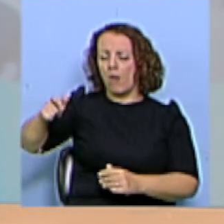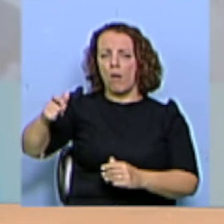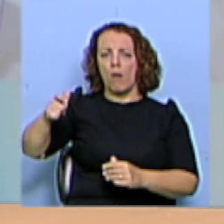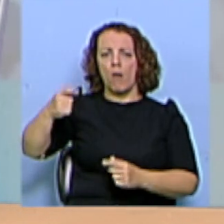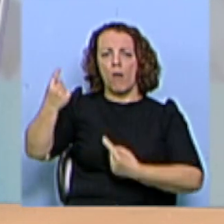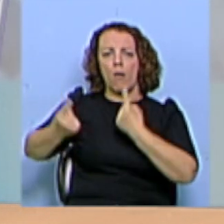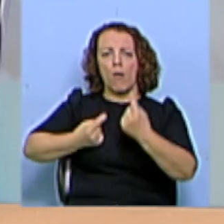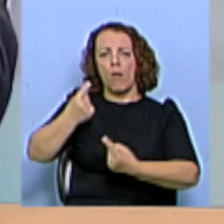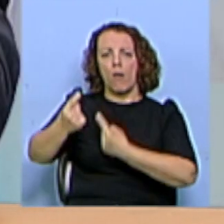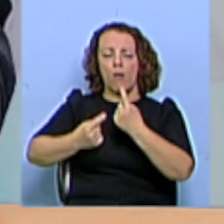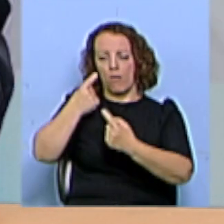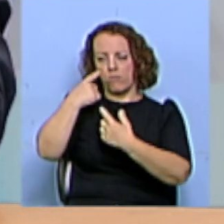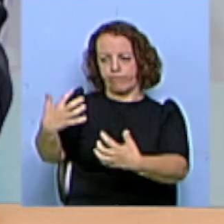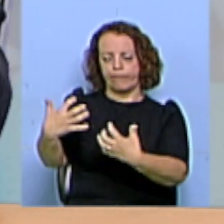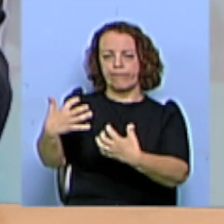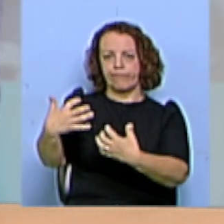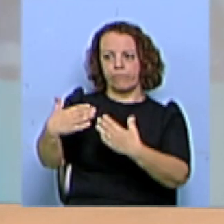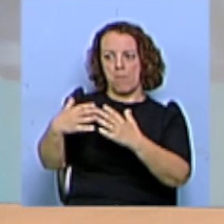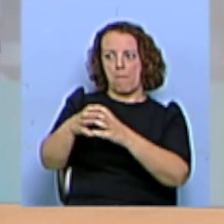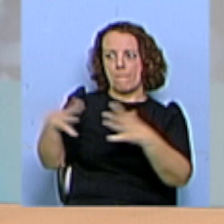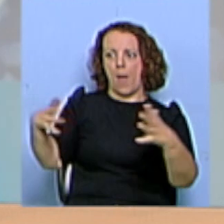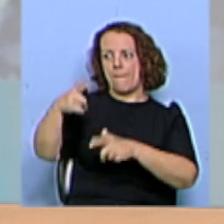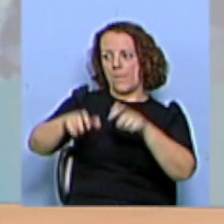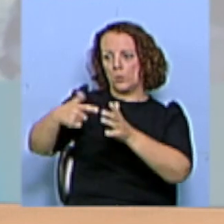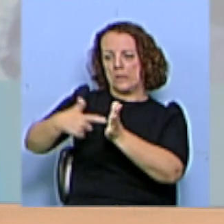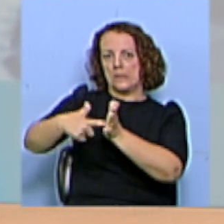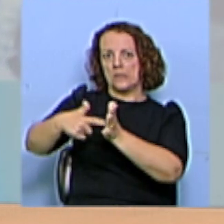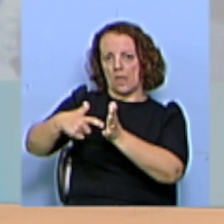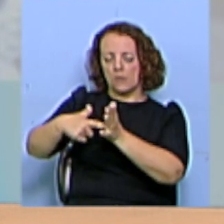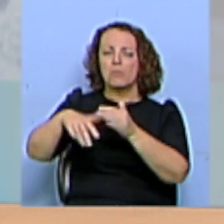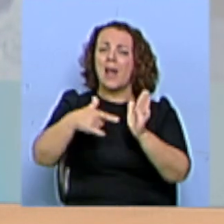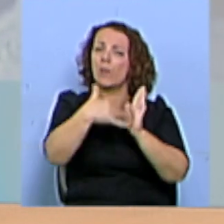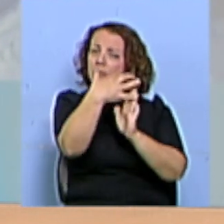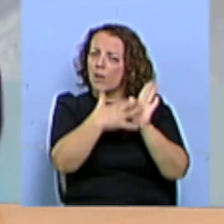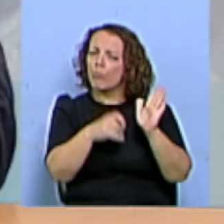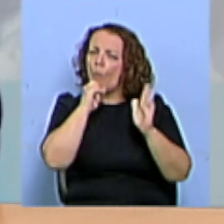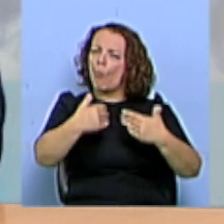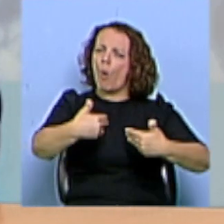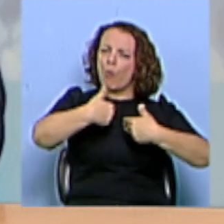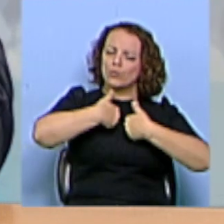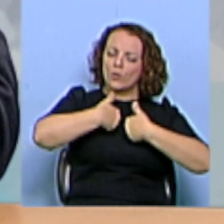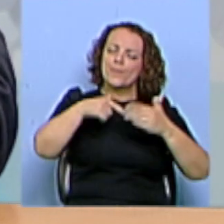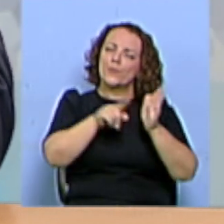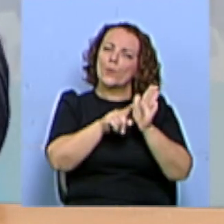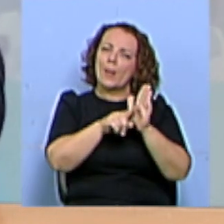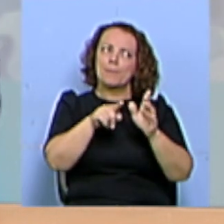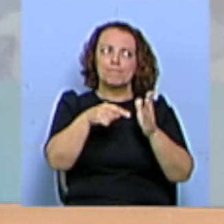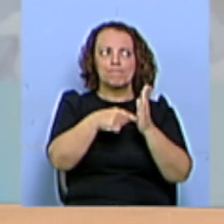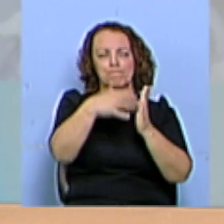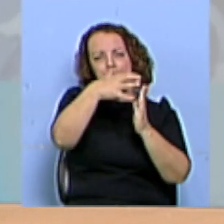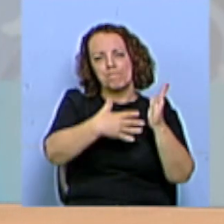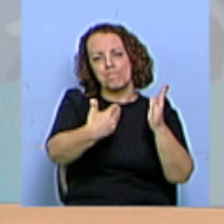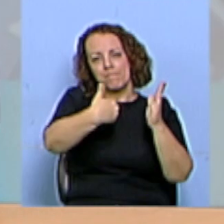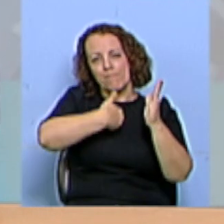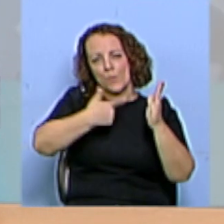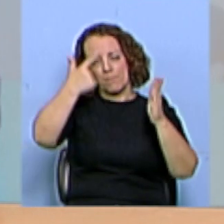também emergiram as necessidades. Mas o texto pode-nos ajudar, leva-nos para um outro